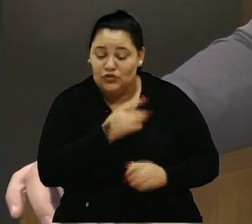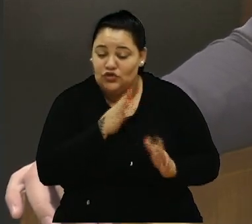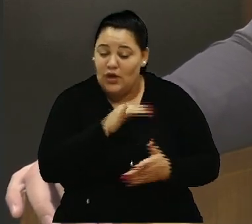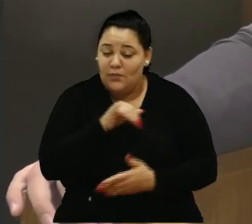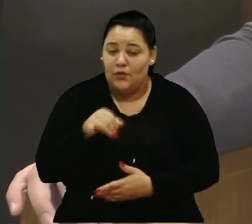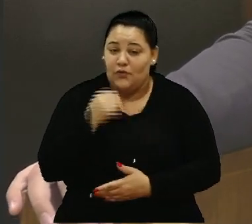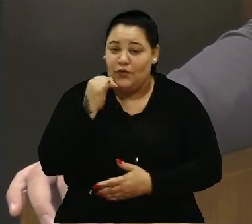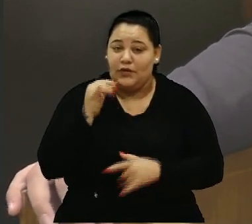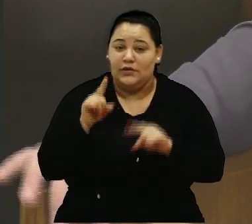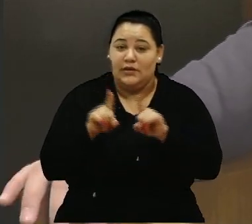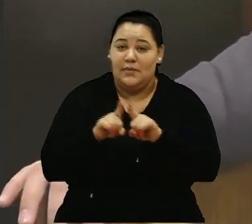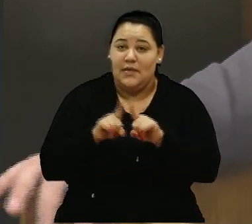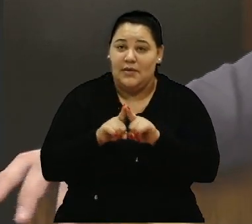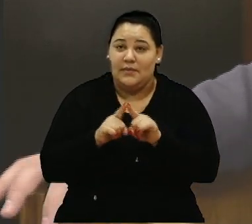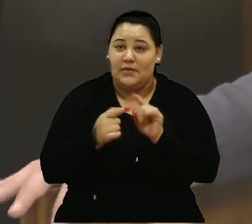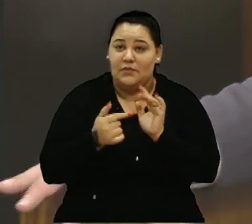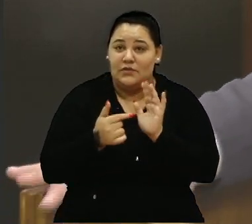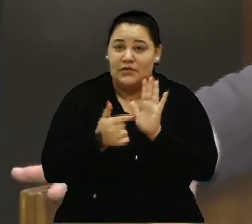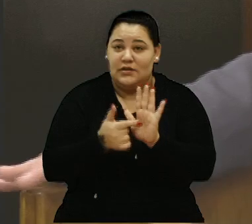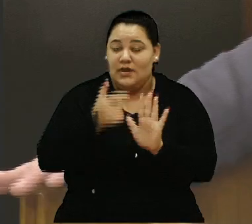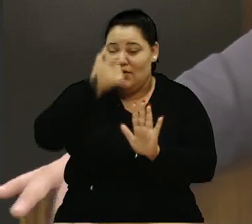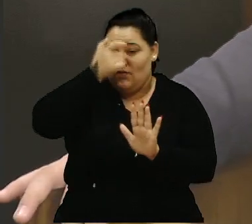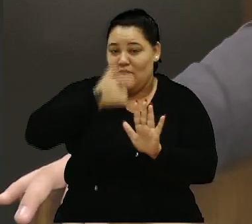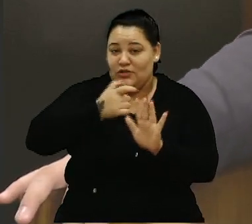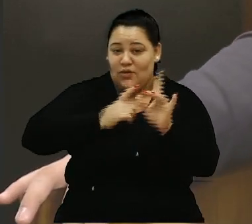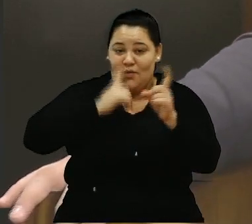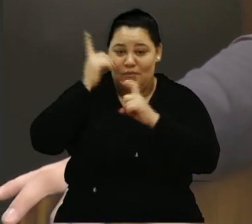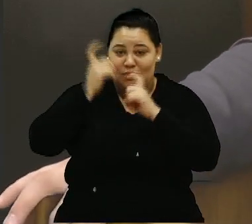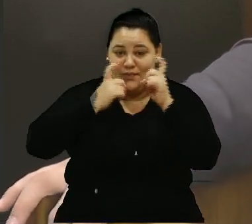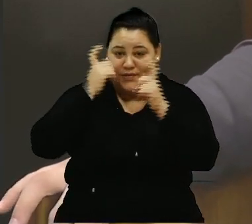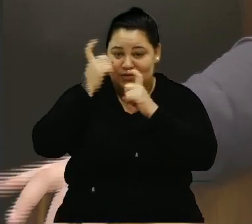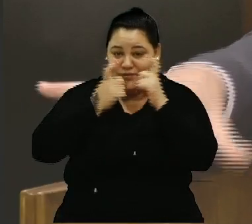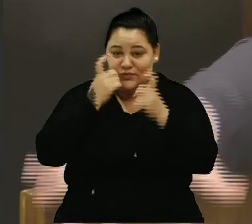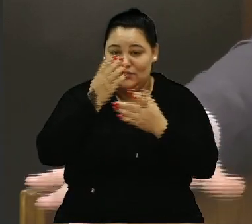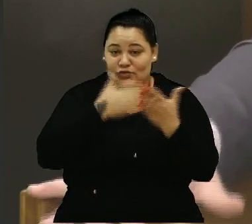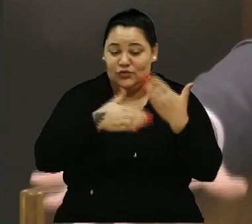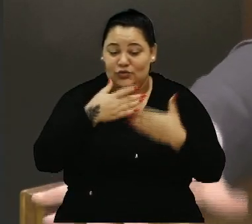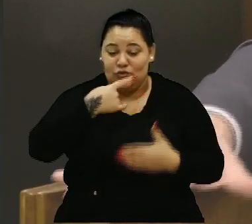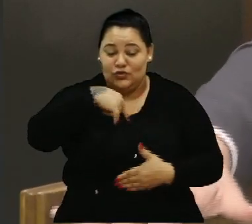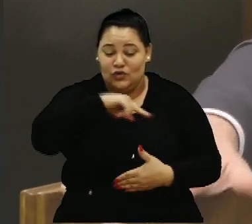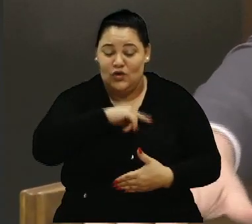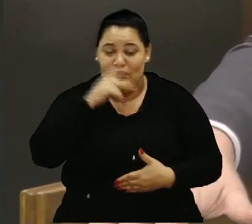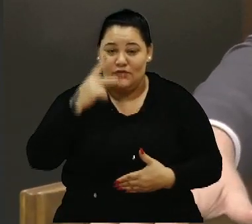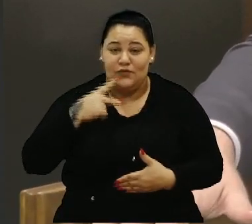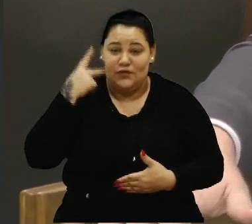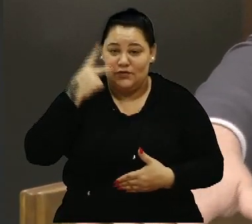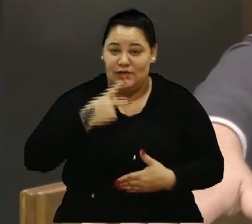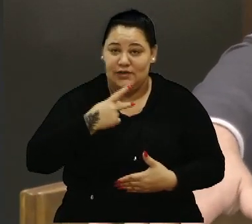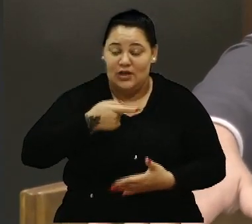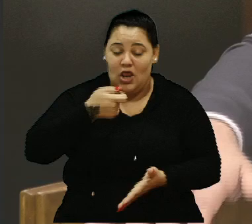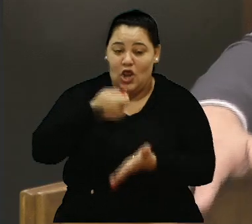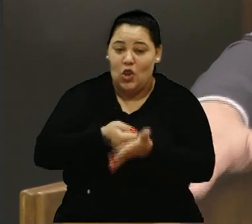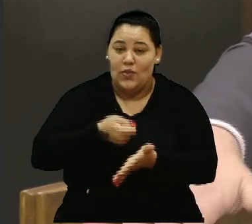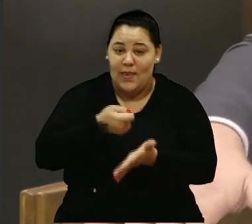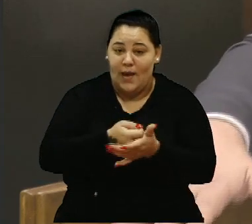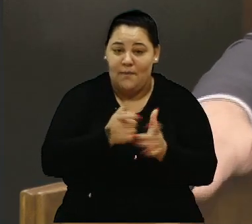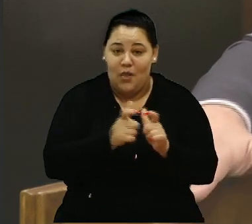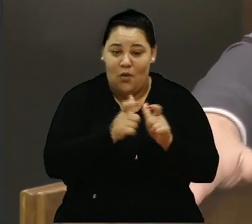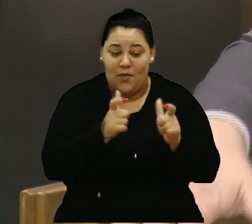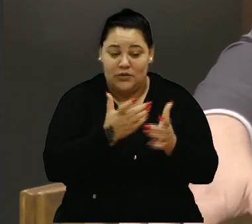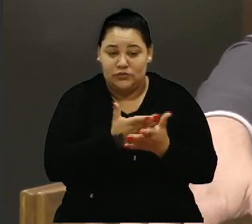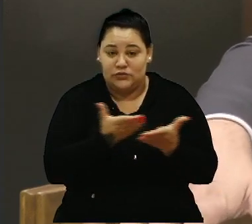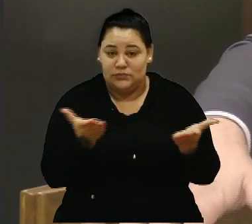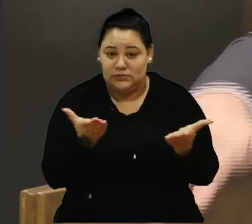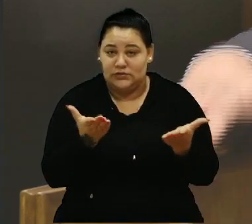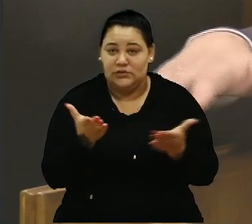também, presidente, que eu acho que isso é uma preocupação de todos nós vereadores, nós lutarmos pela ampliação, né, dos espaços do